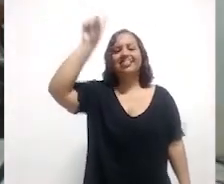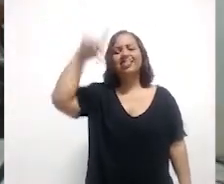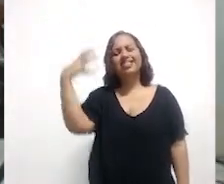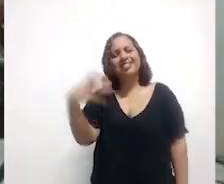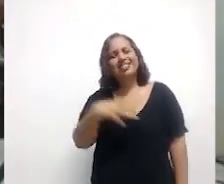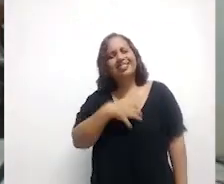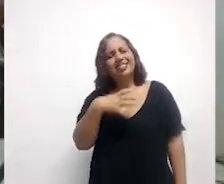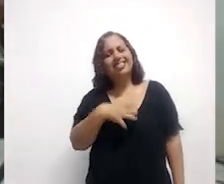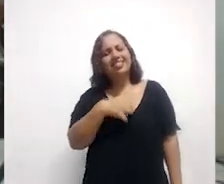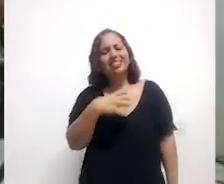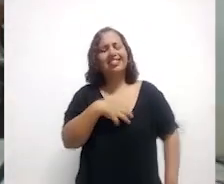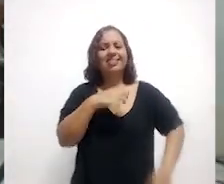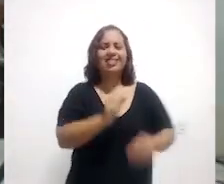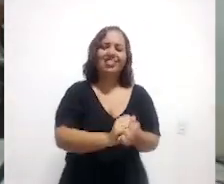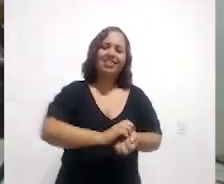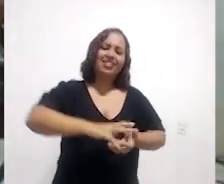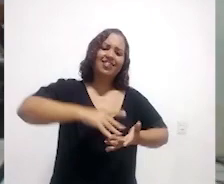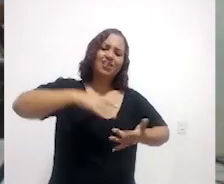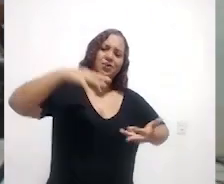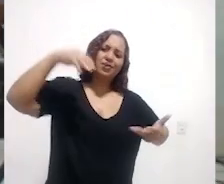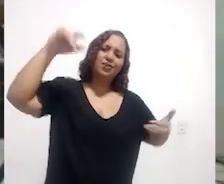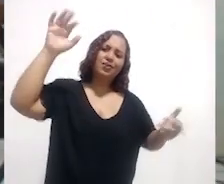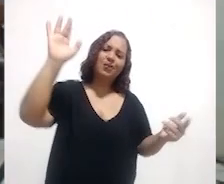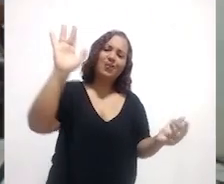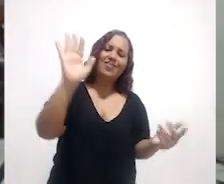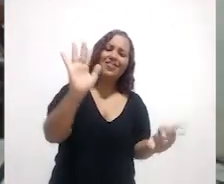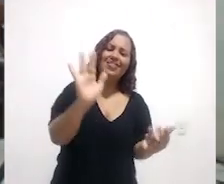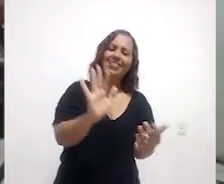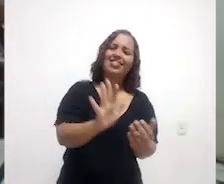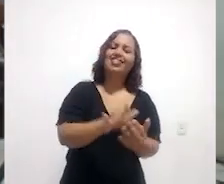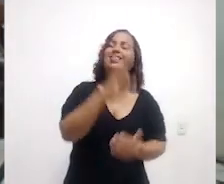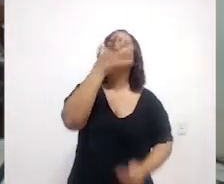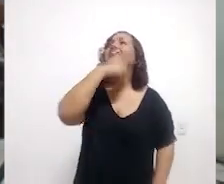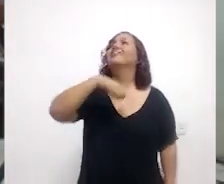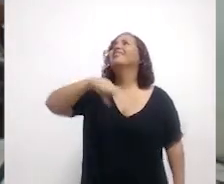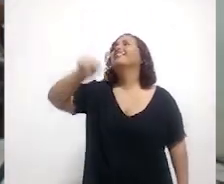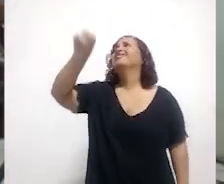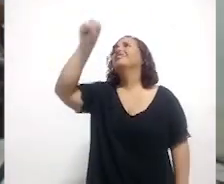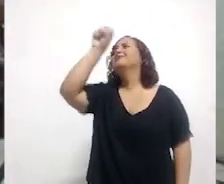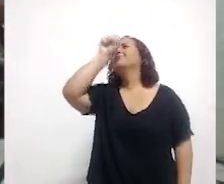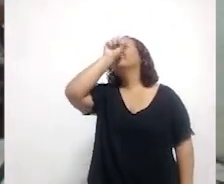Sinta a glória do Pai.